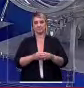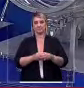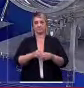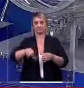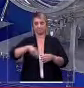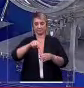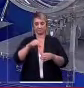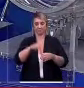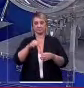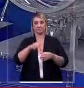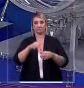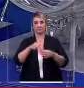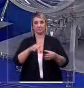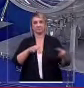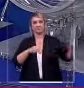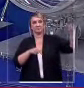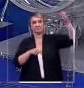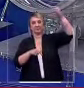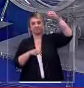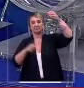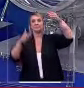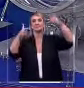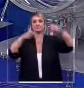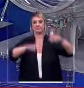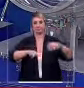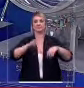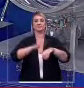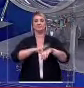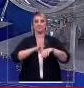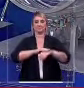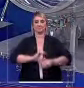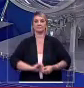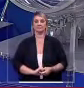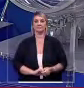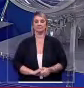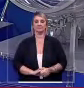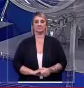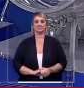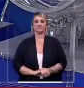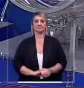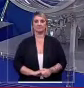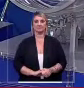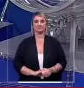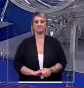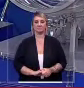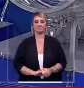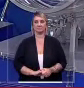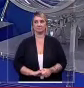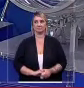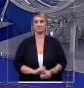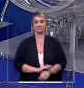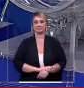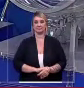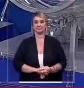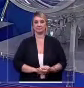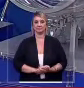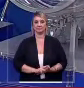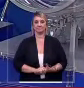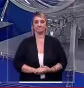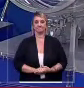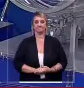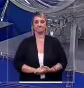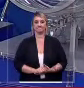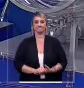sorteadas no Globo 3 e as coloque no suporte acima do mesmo para a realização do